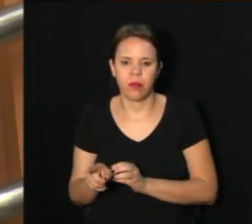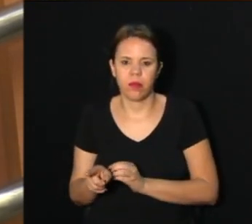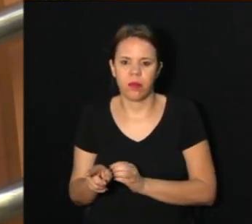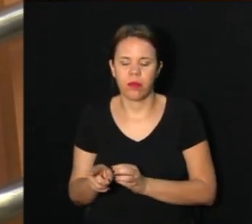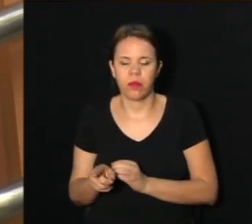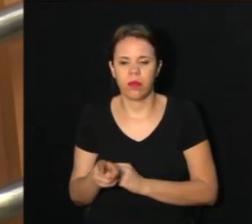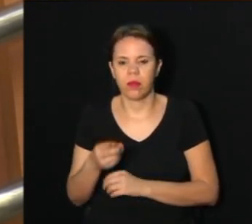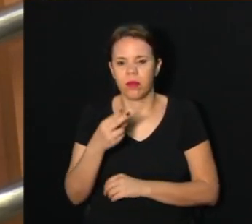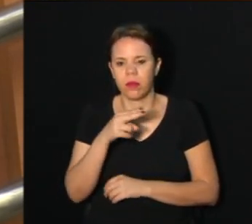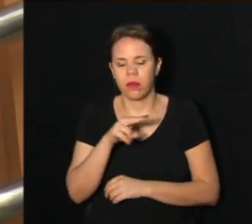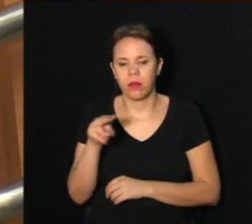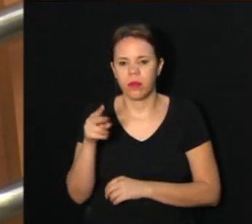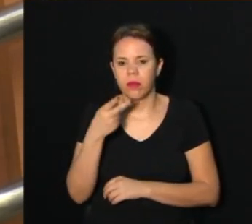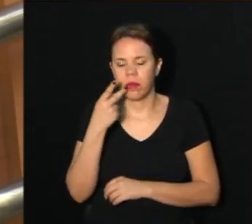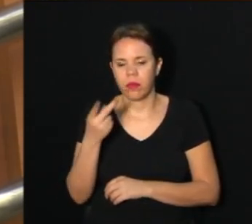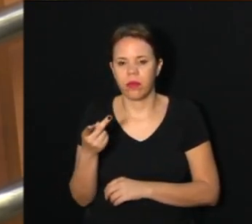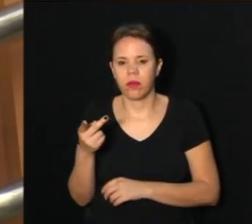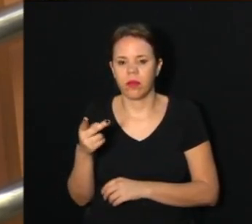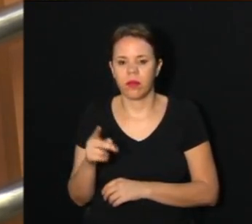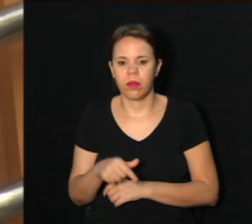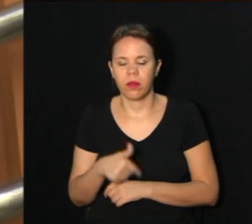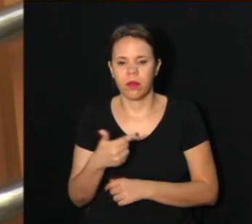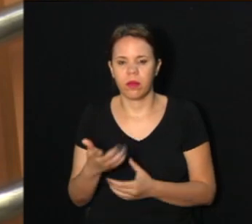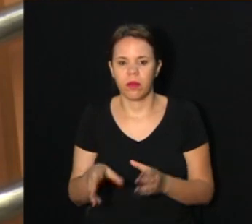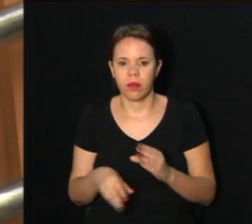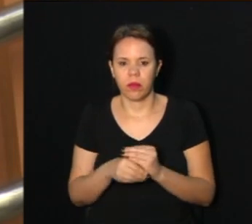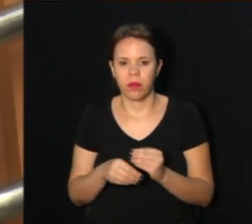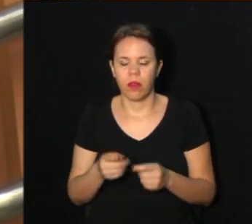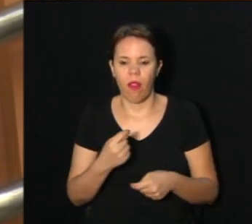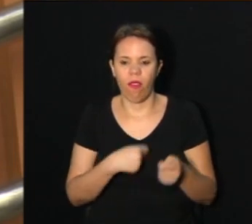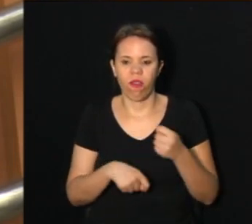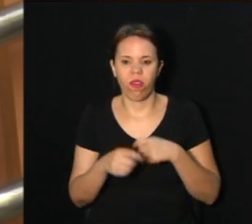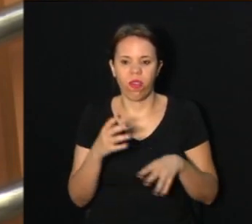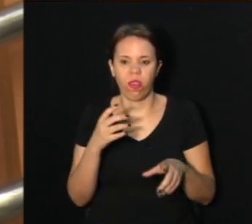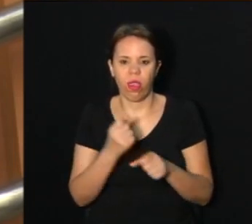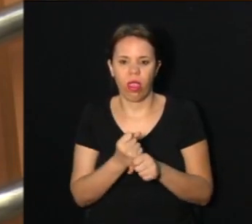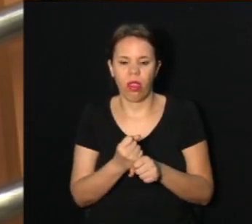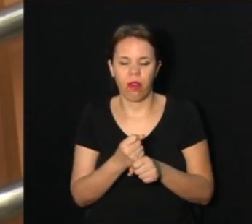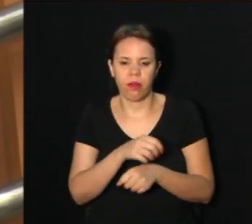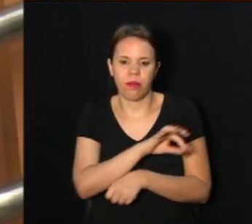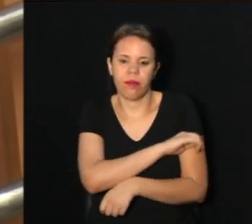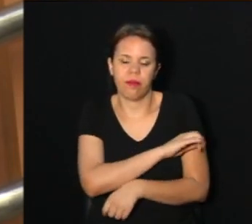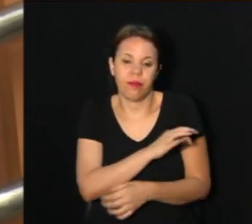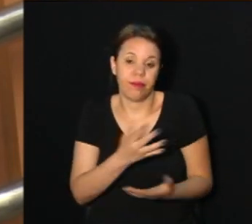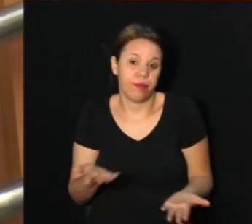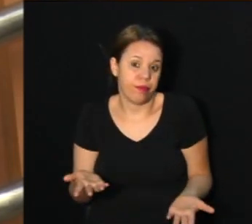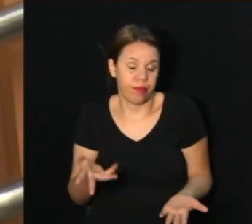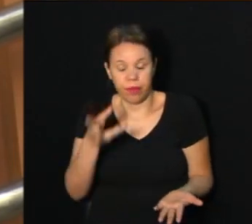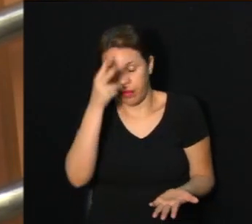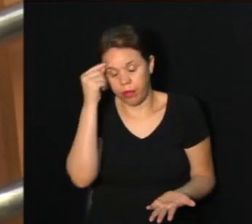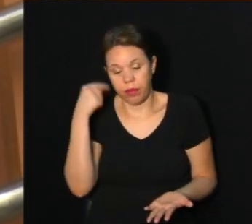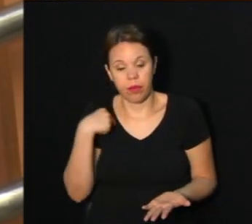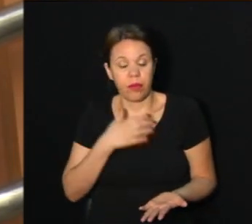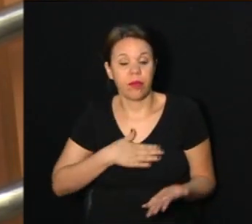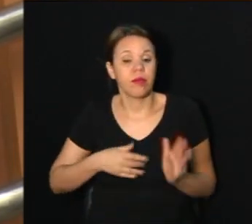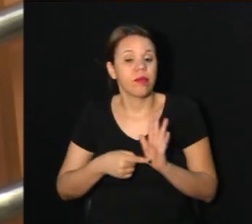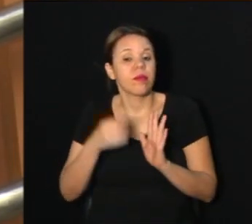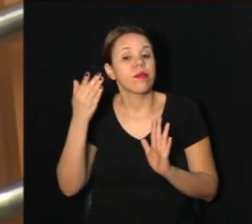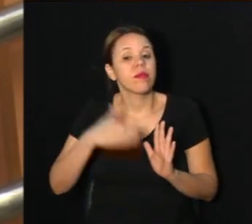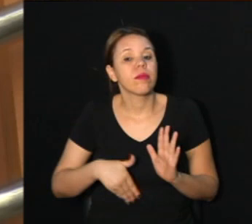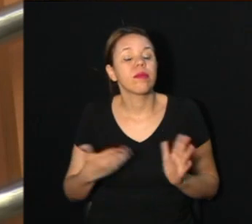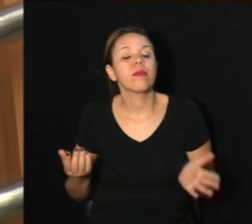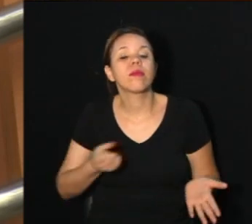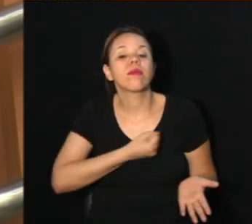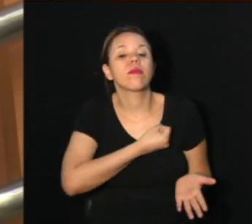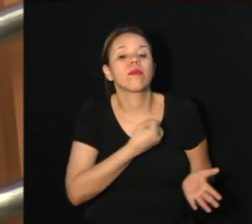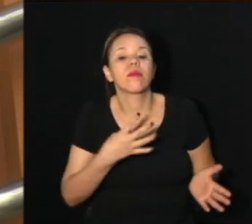do procurador que falou ali, ele disse que vai acarretar até uma economia aos cofres públicos. Eu gostaria que fosse demonstrado isso com números,